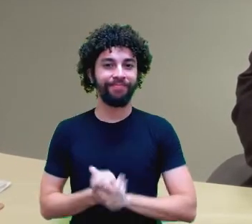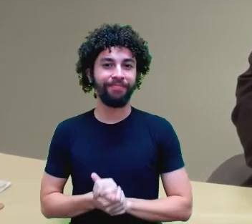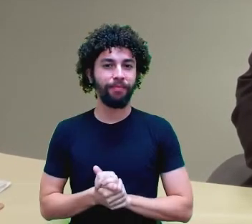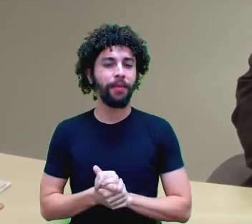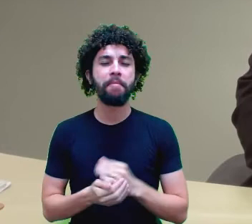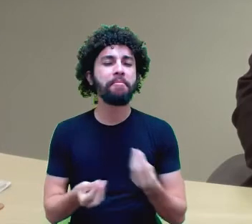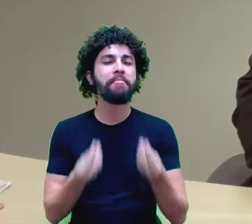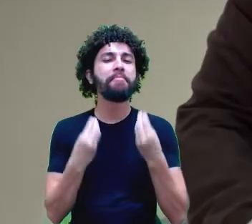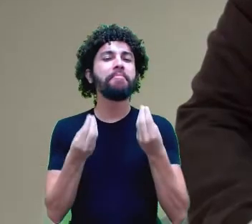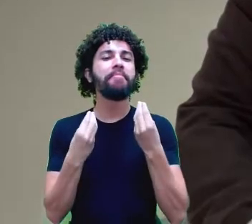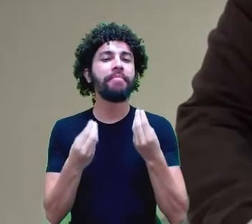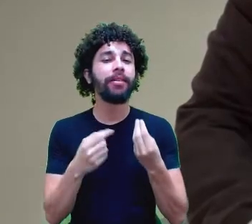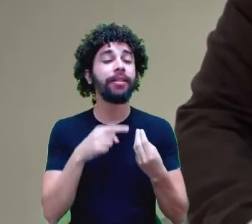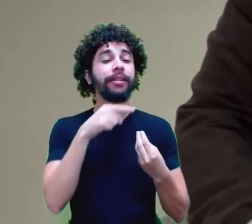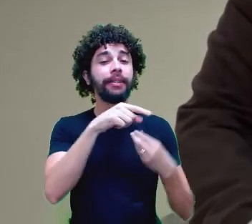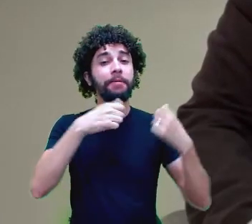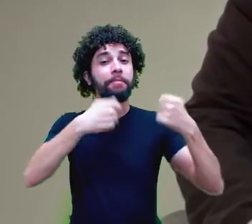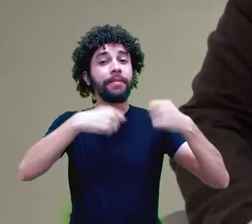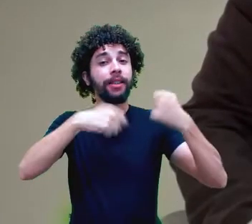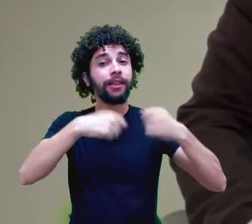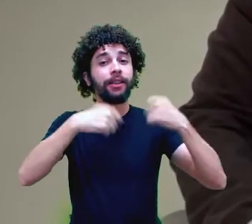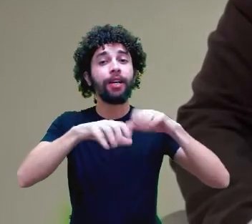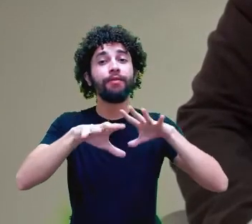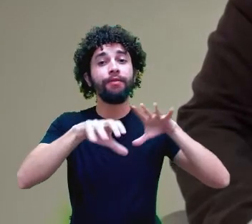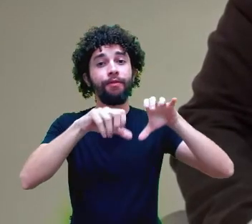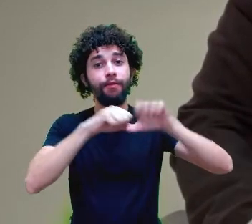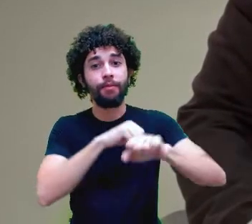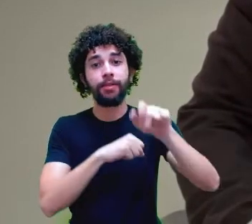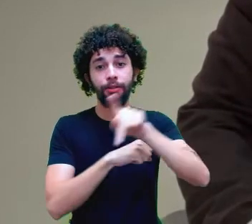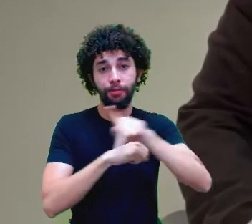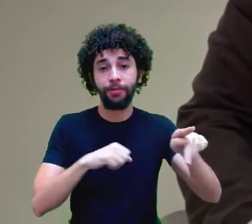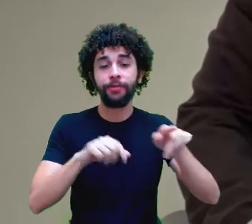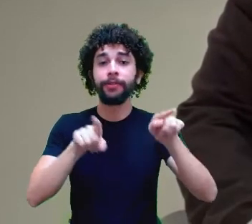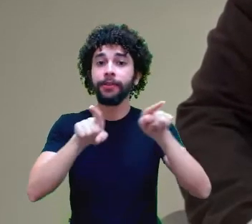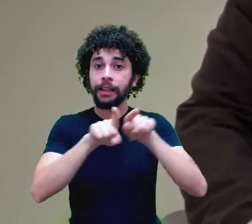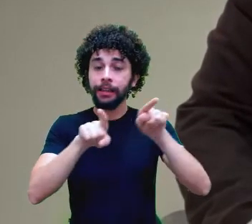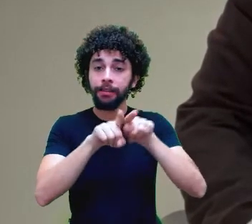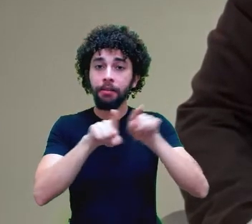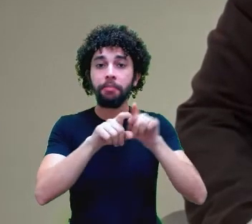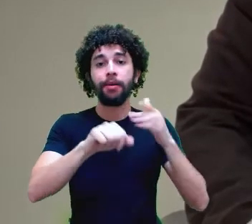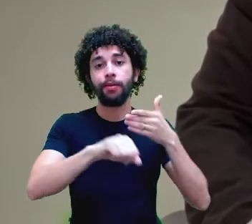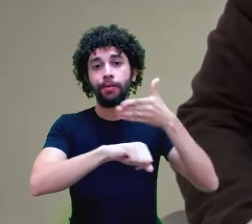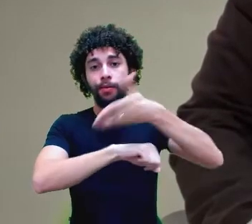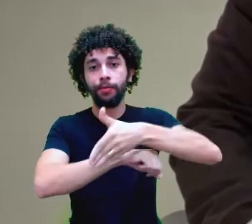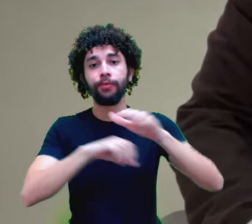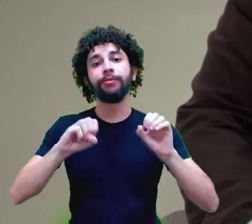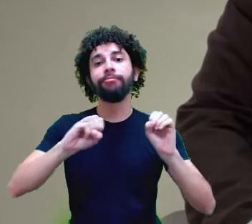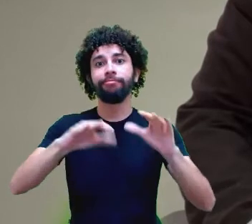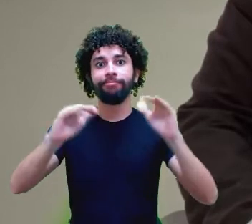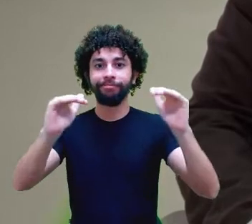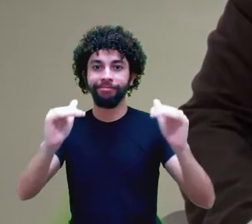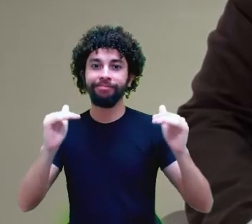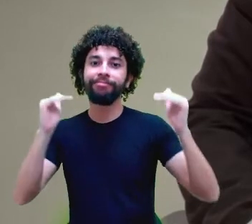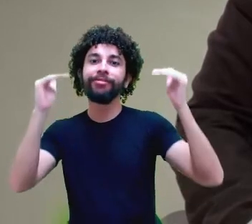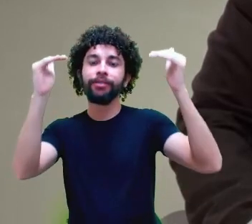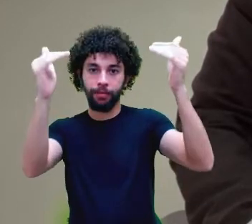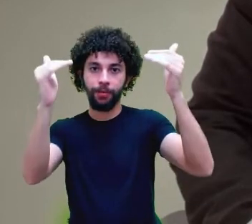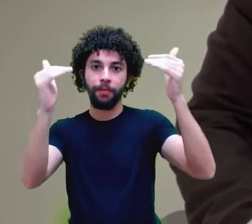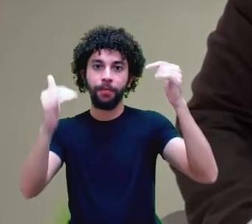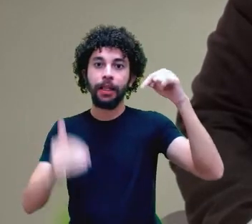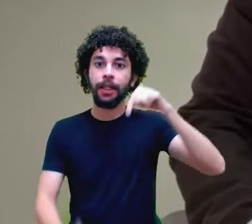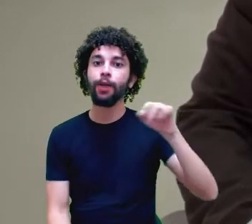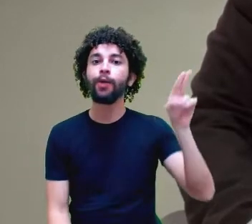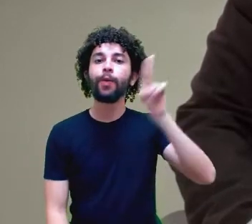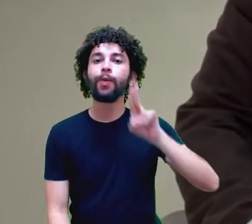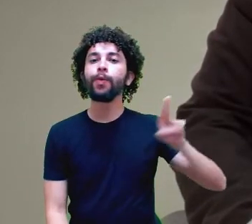como Unifespa. Como uma resposta às reivindicações da população local por formação de professores e acesso ao ensino